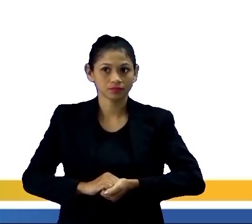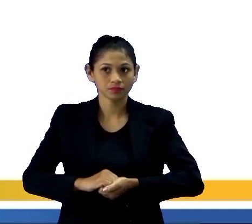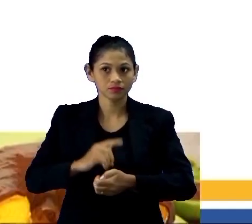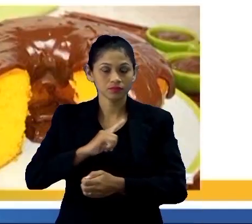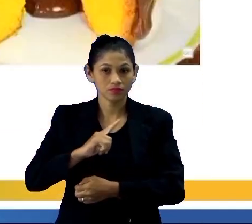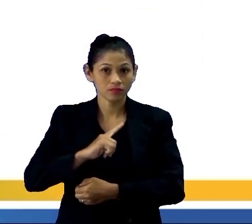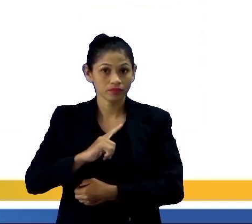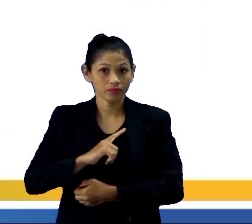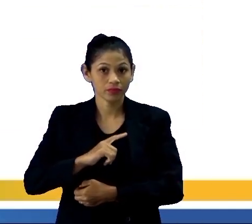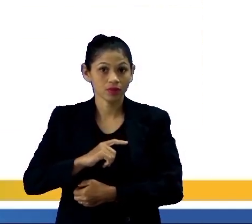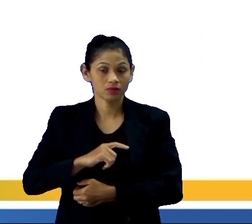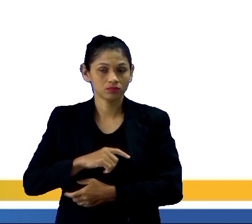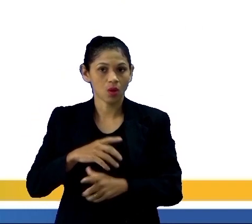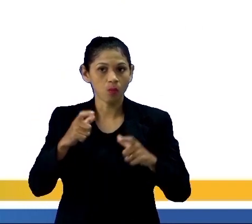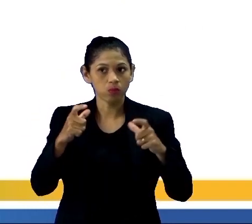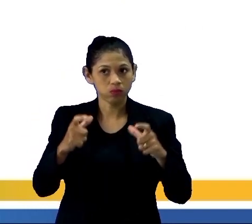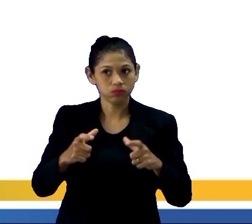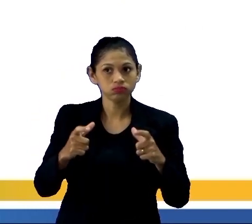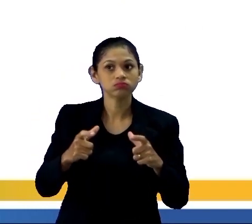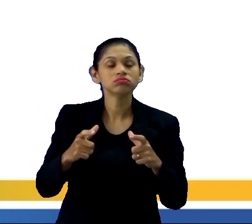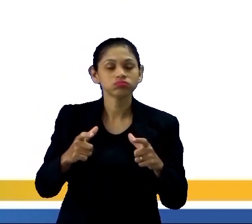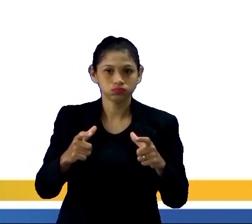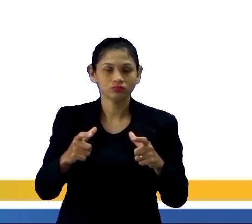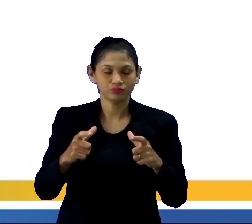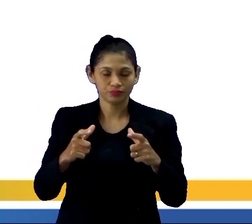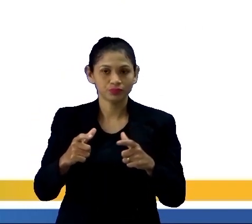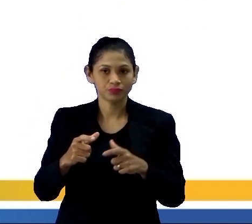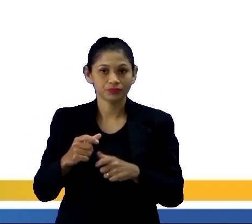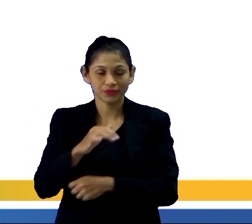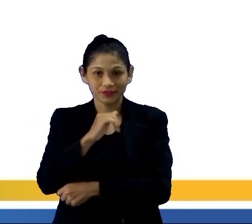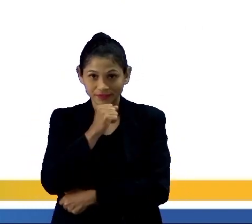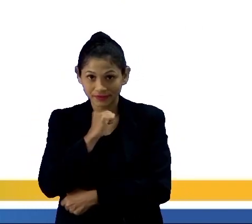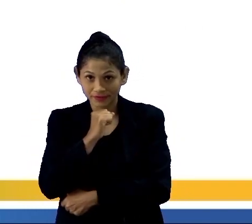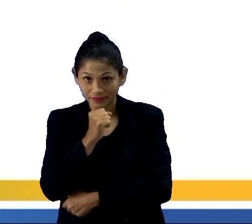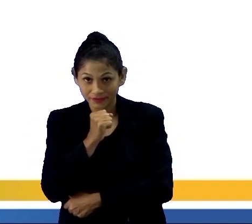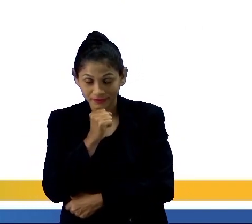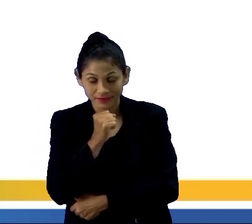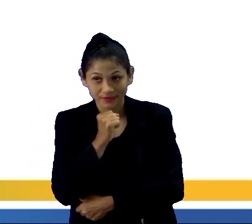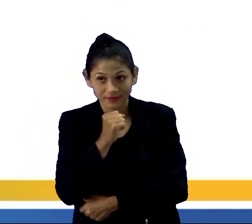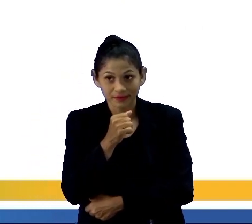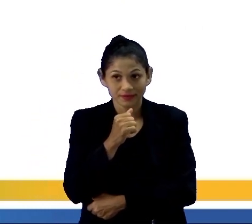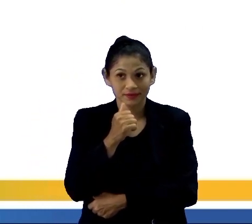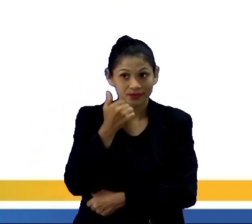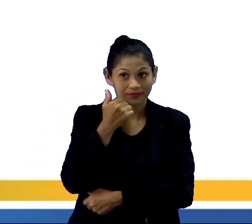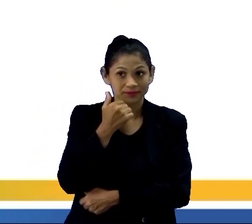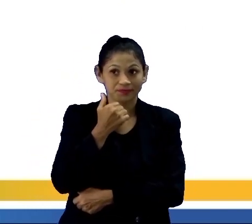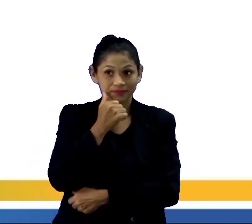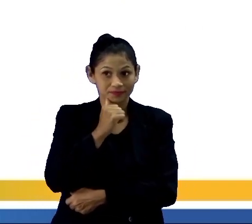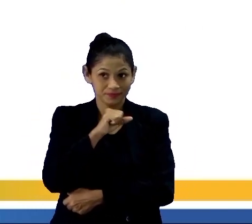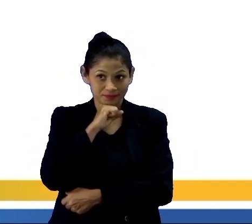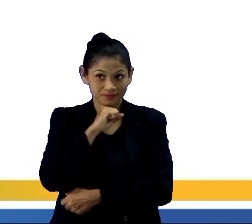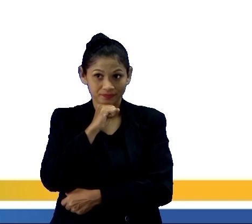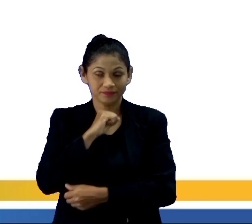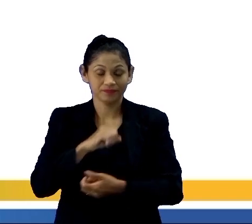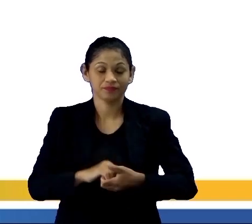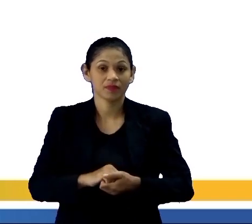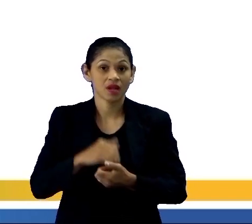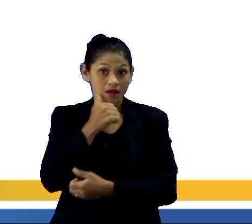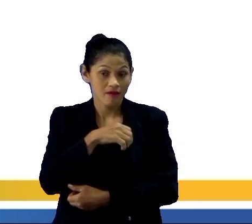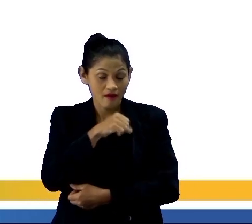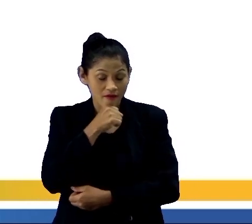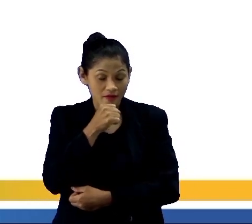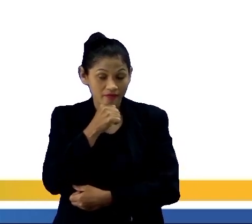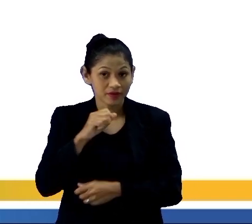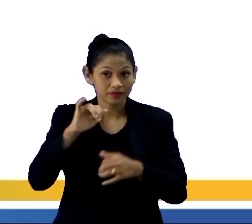Temos aqui o bolo da vovó. A vovó vai fazer um bolo para a gente levar no acampamento da